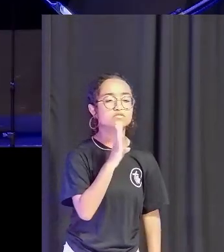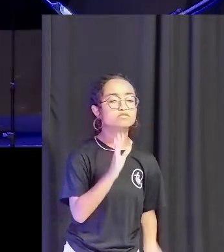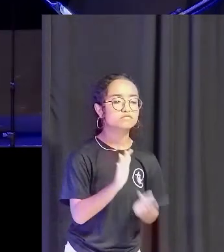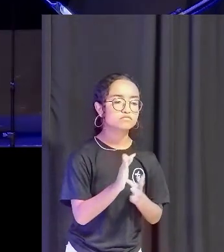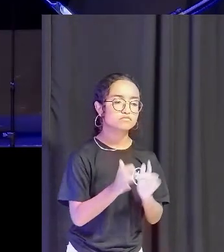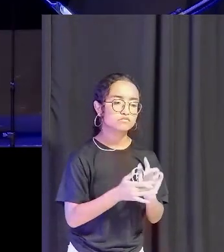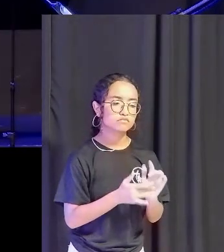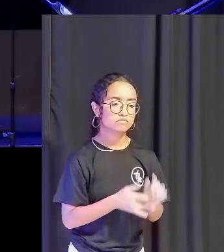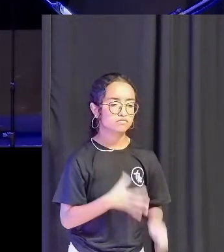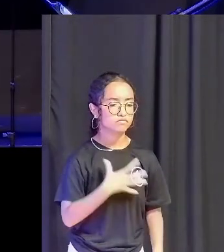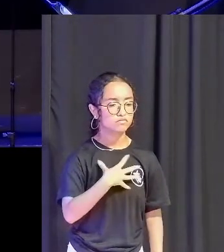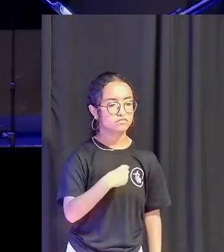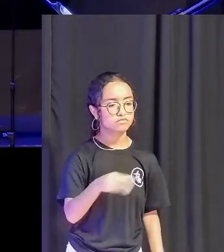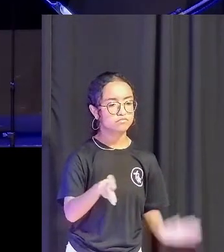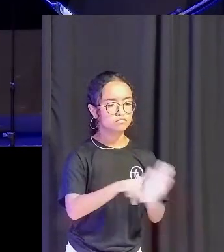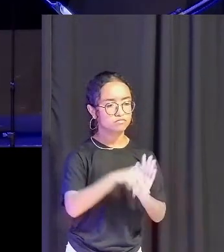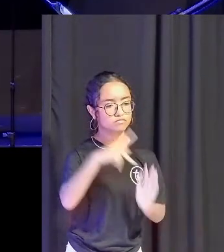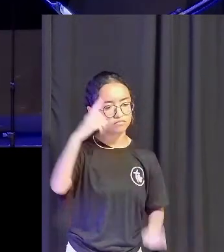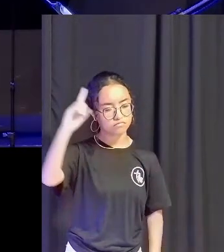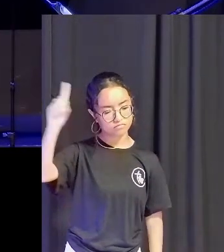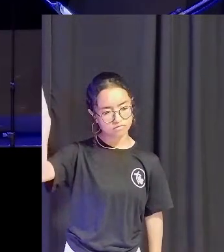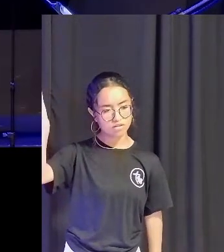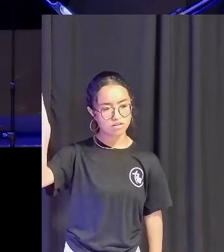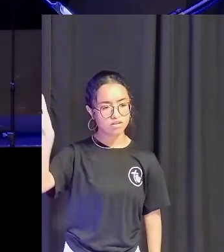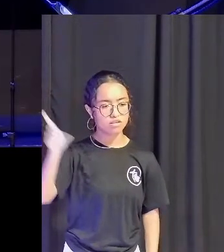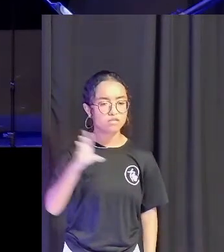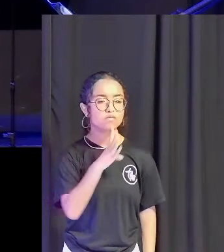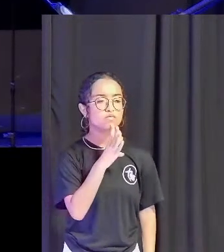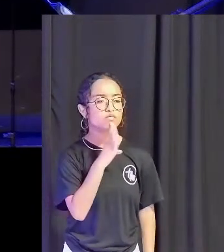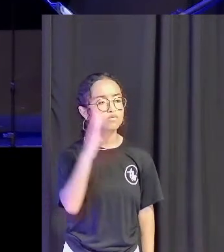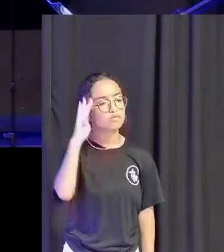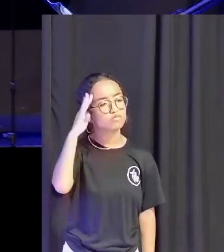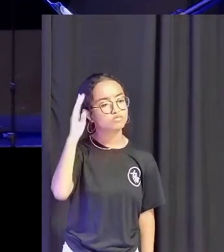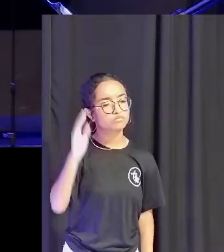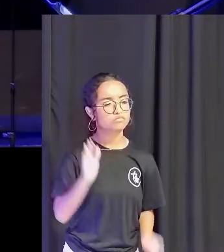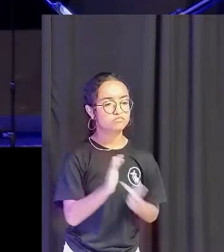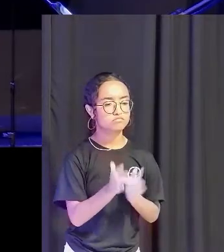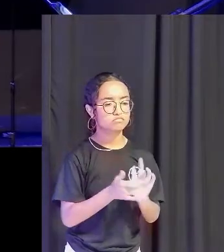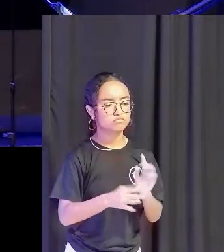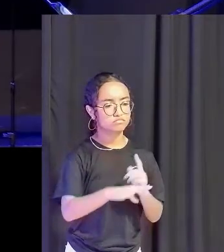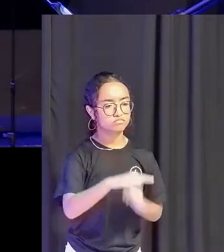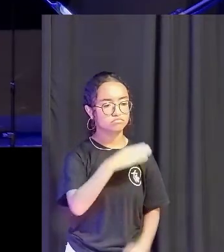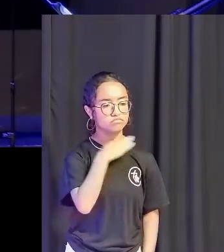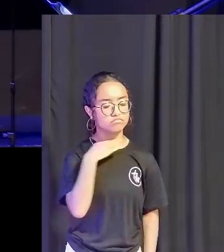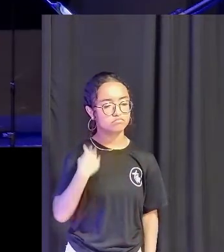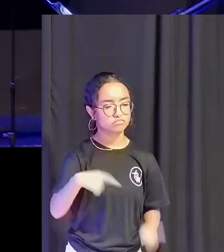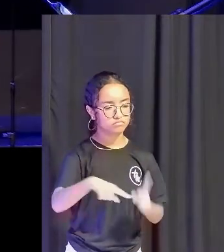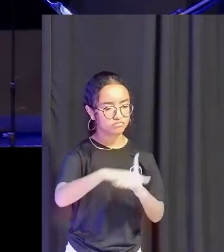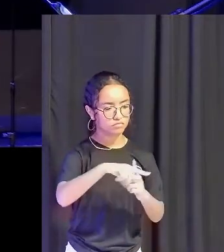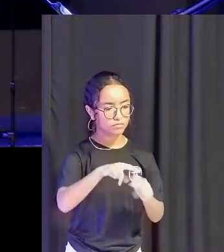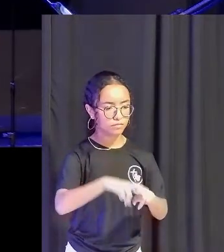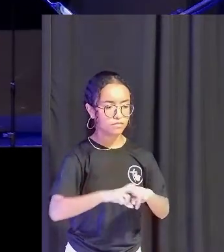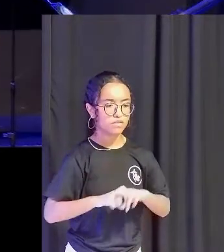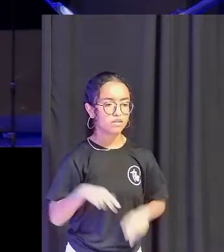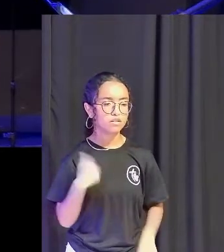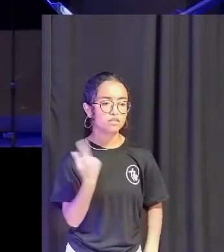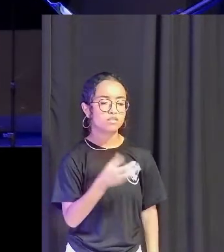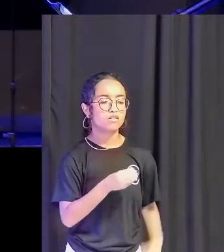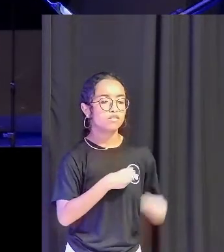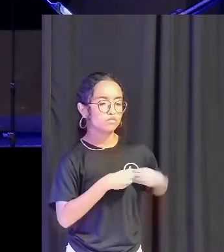Deus, reconhecer que Ele morreu na cruz por os teus pecados, reconhecer que Ele ressuscitou ao terceiro